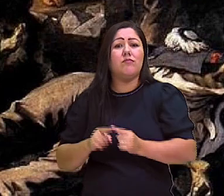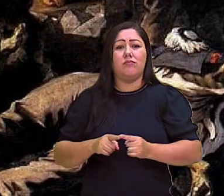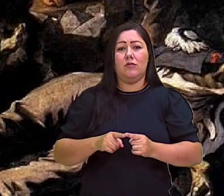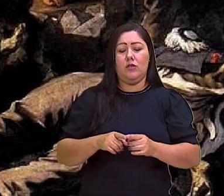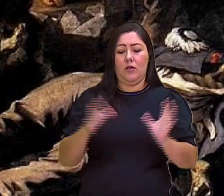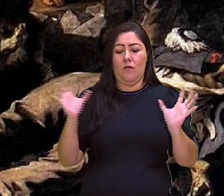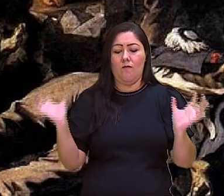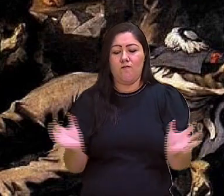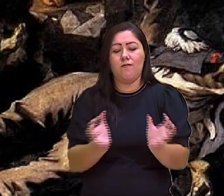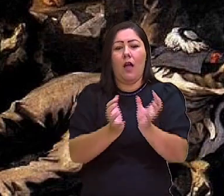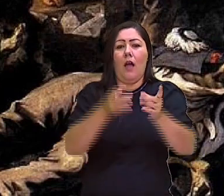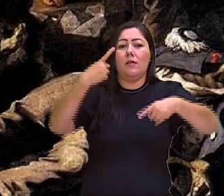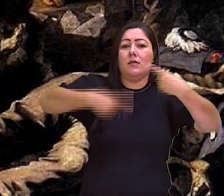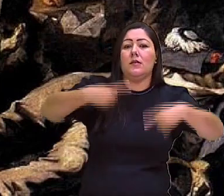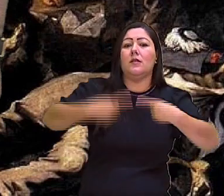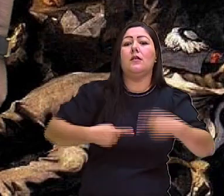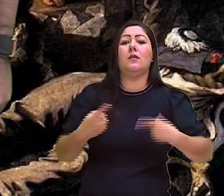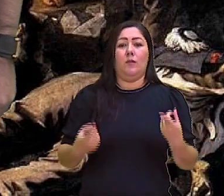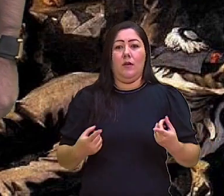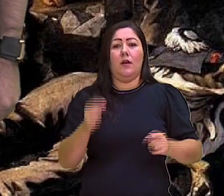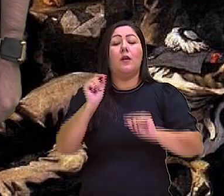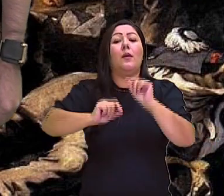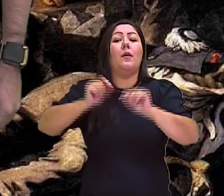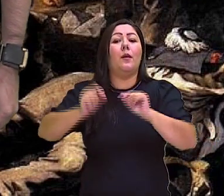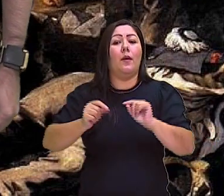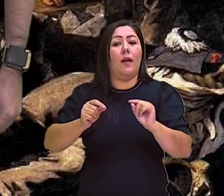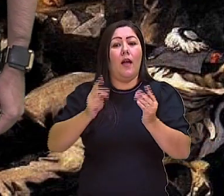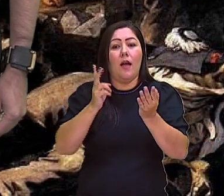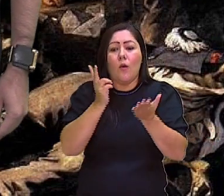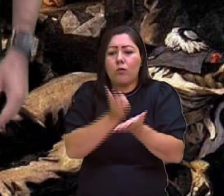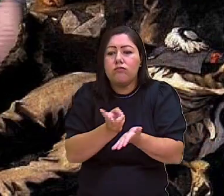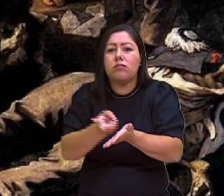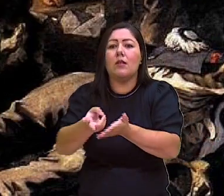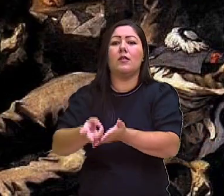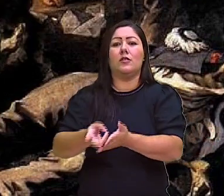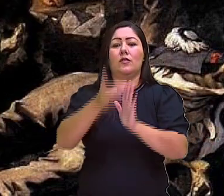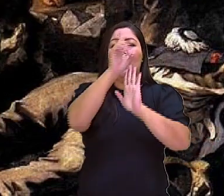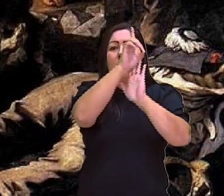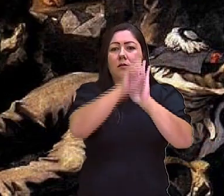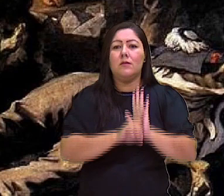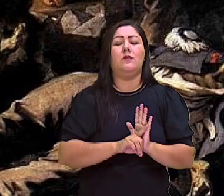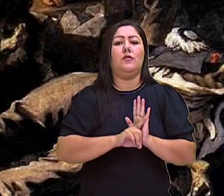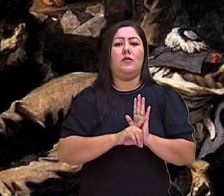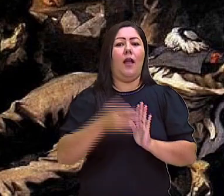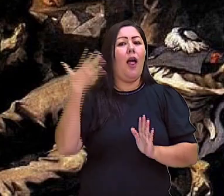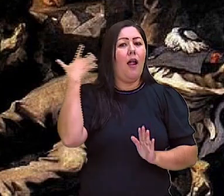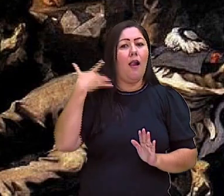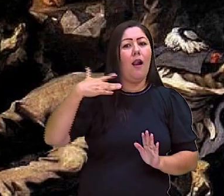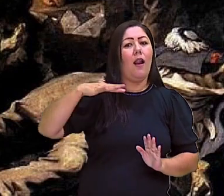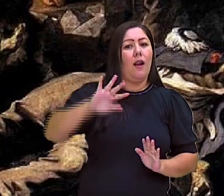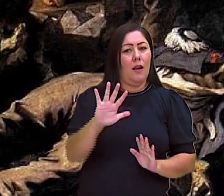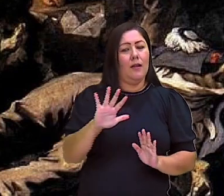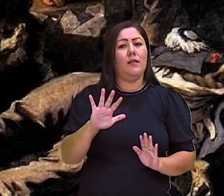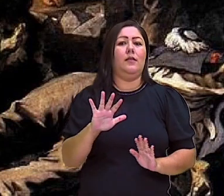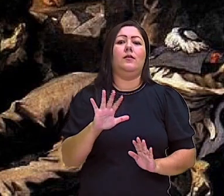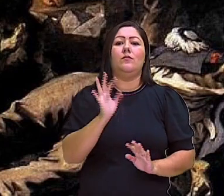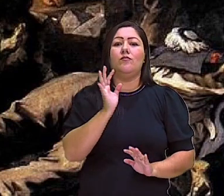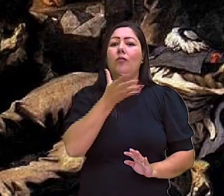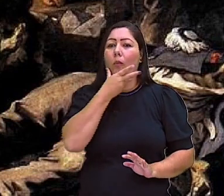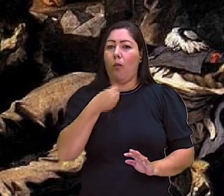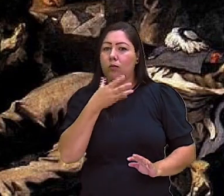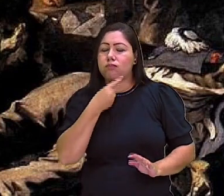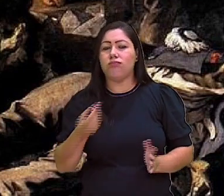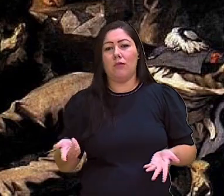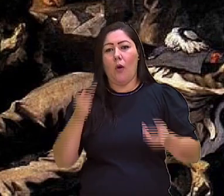política é a conservação dos direitos naturais imprescritíveis do homem. Esses